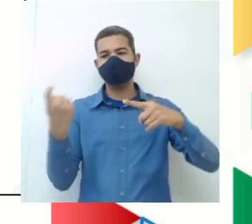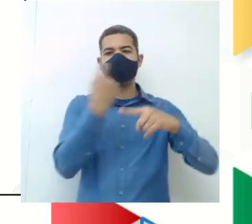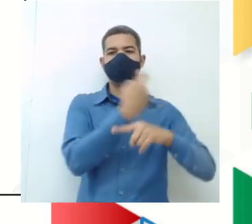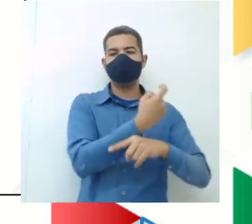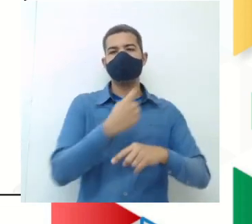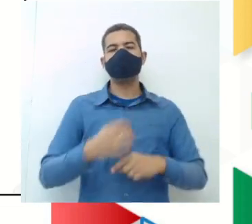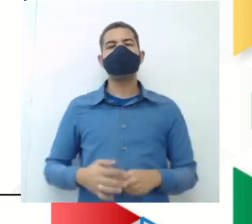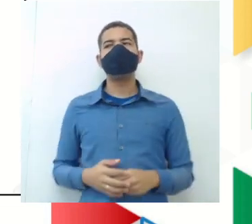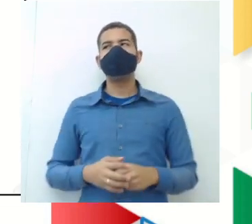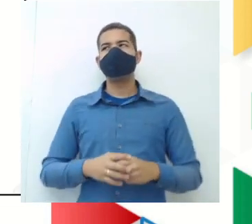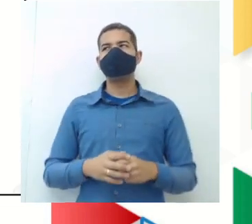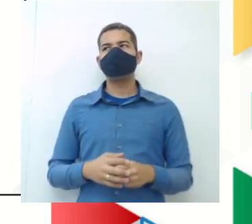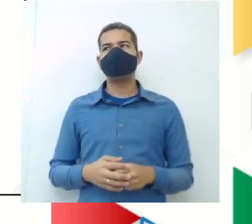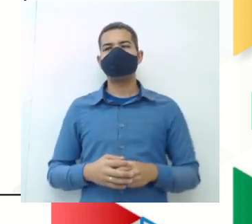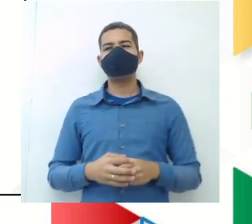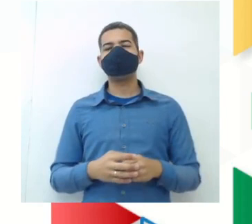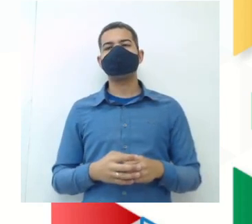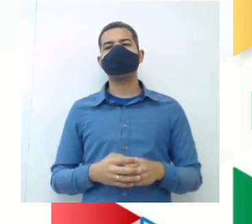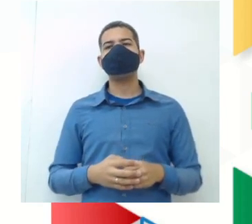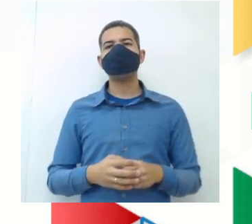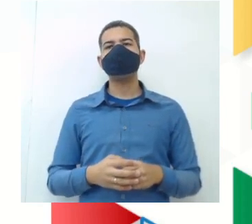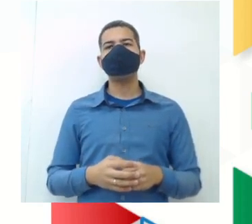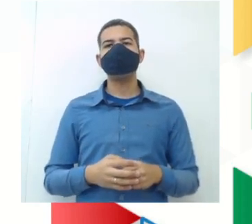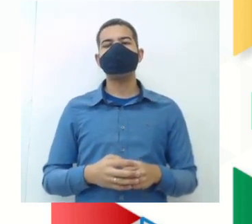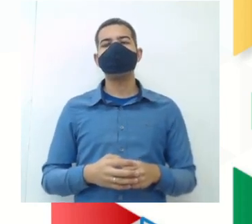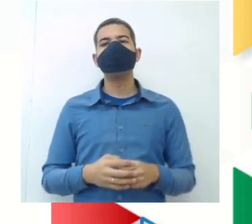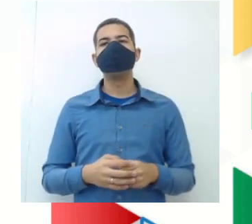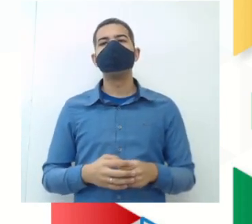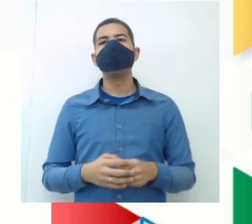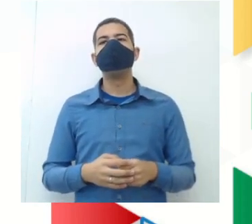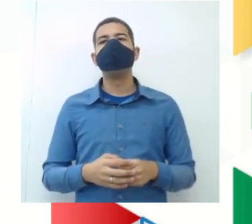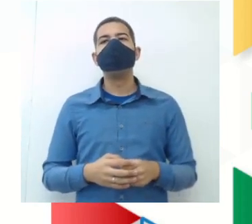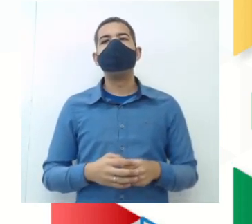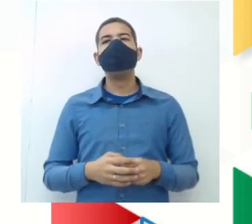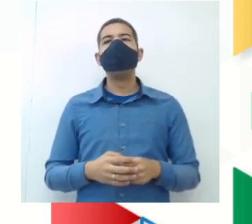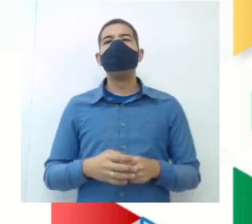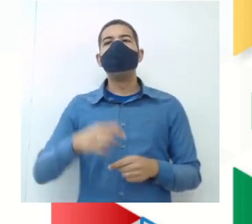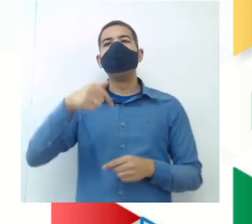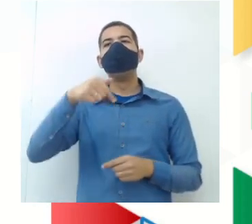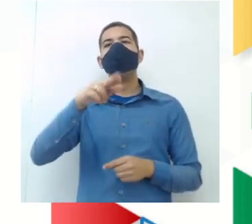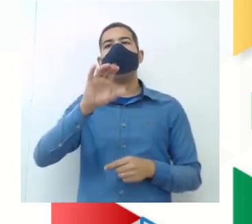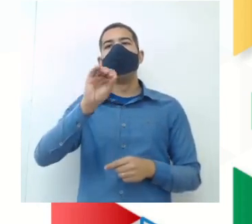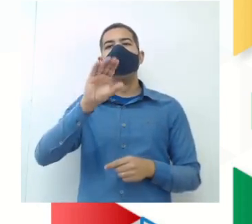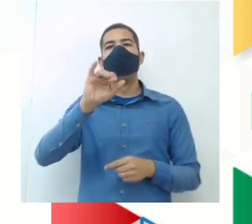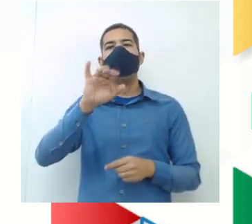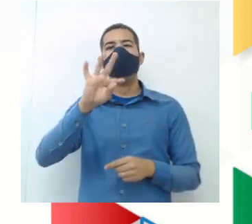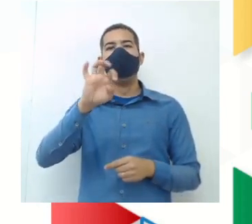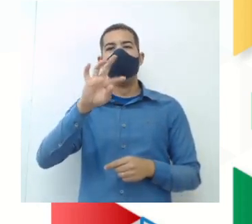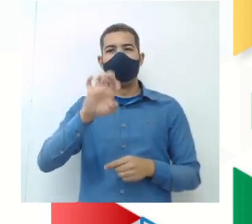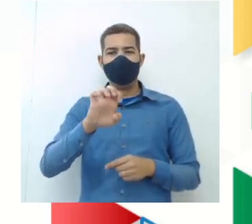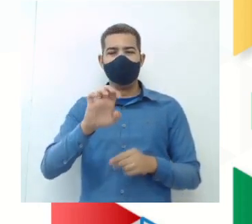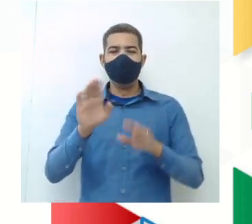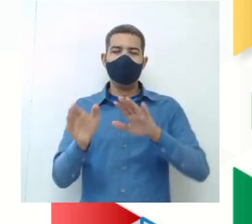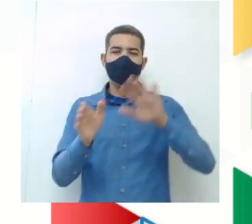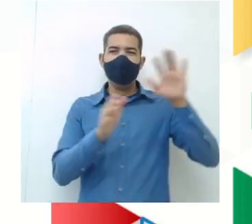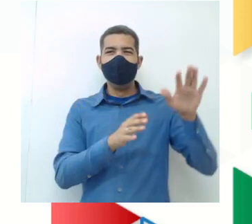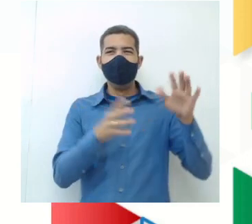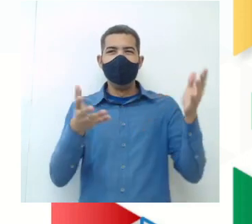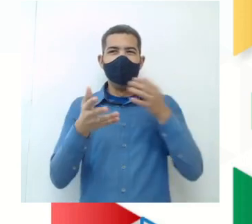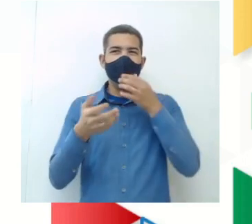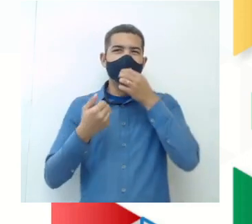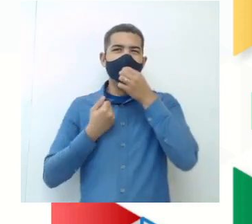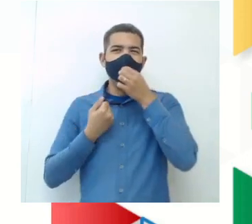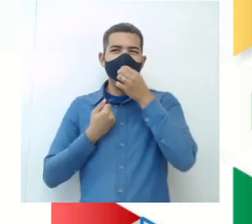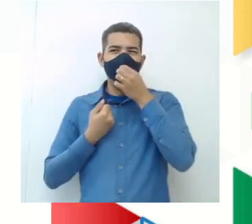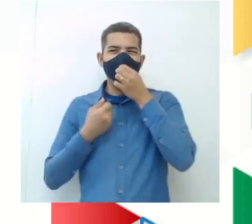meio. Essa é a ideia do quociente, tá bom? Bom, saindo do quociente, a gente vai para números. E quando a gente fala de números,